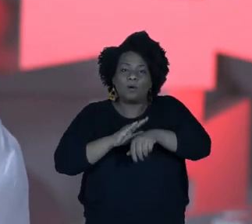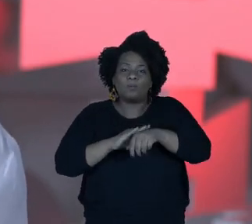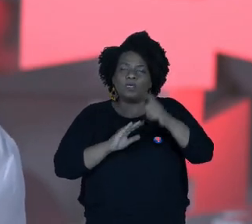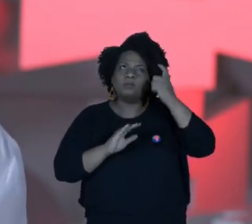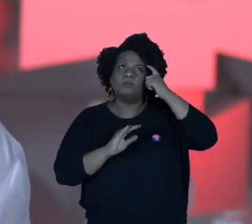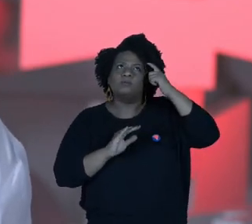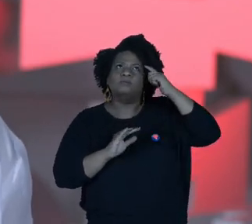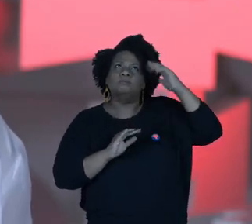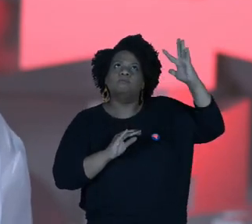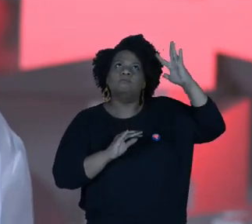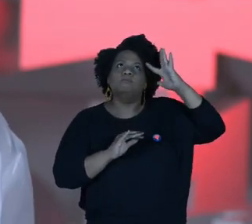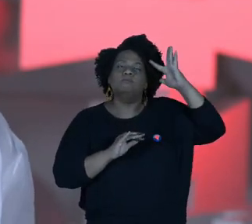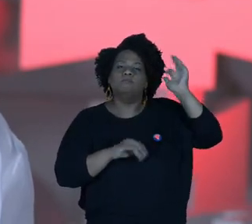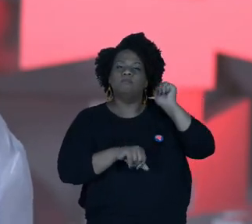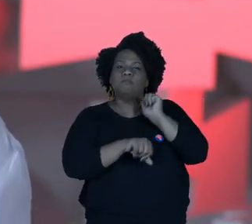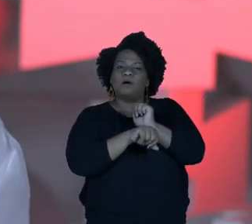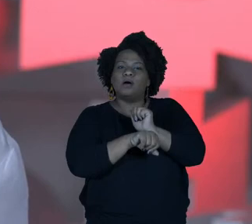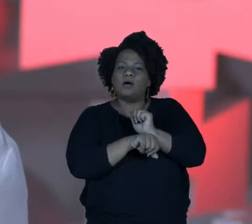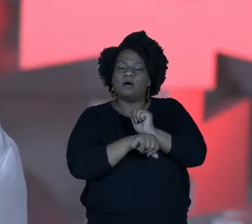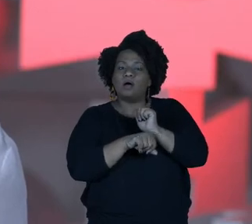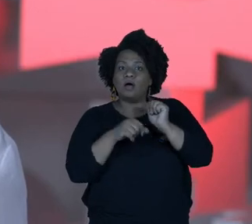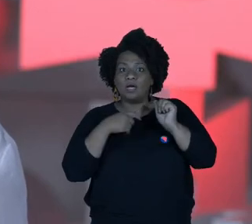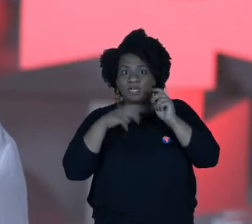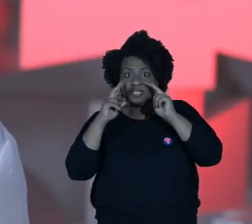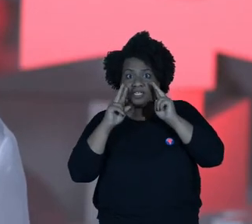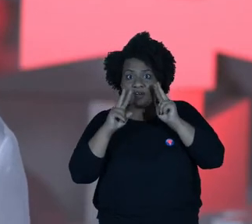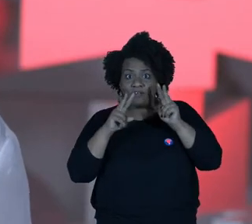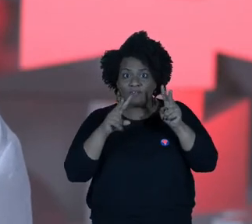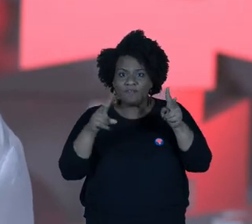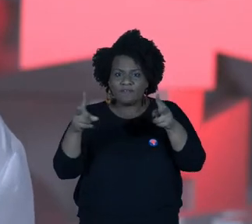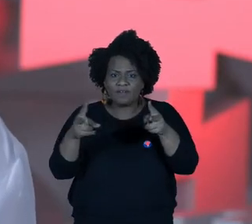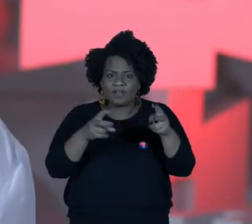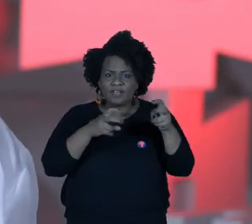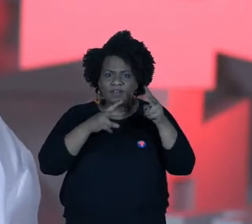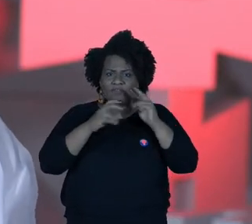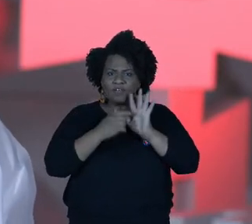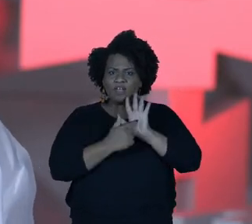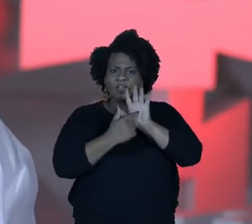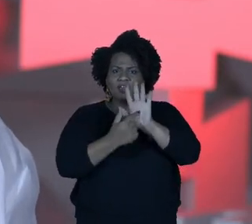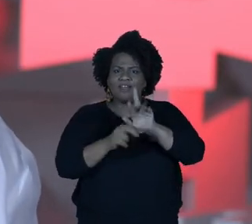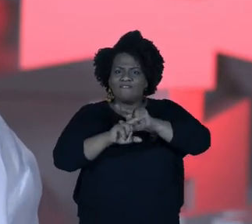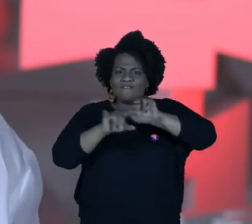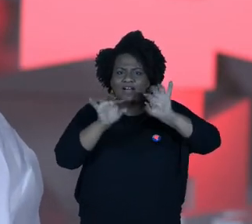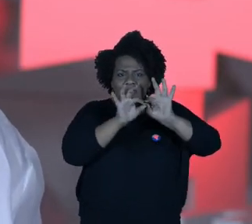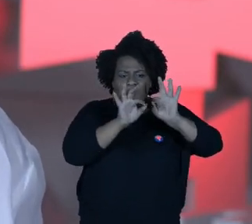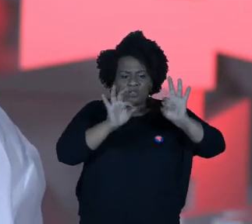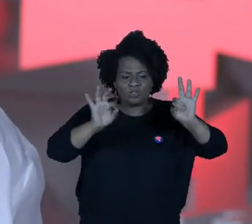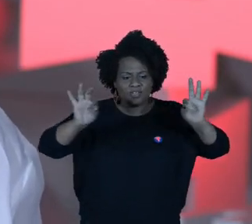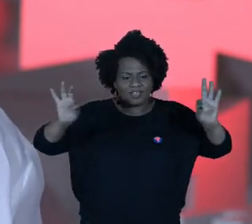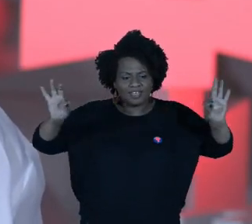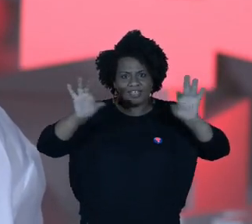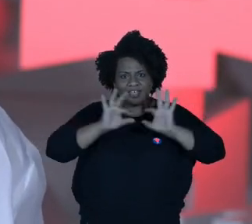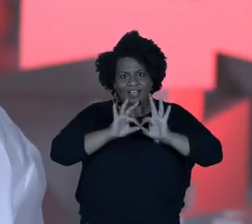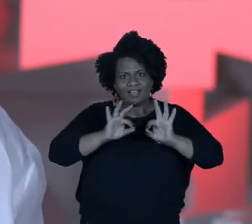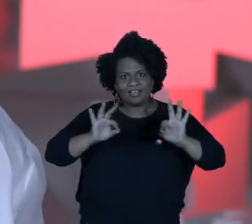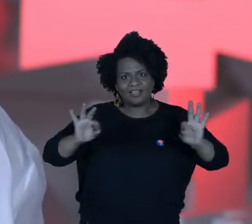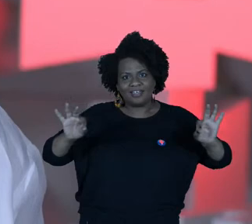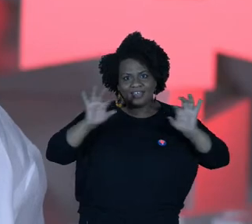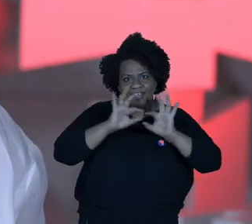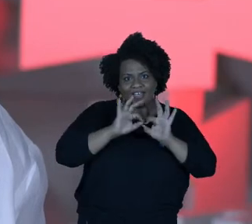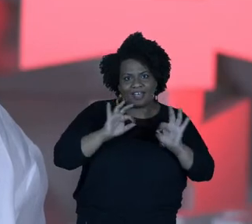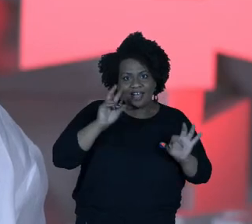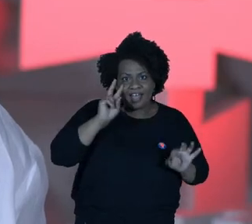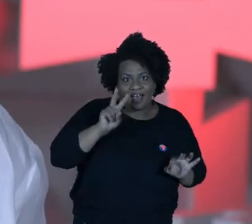mais estável. E a gente vê a apresentação de várias linhas horizontais nesse trabalho. Aqui sobre a